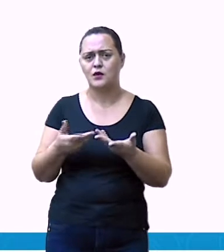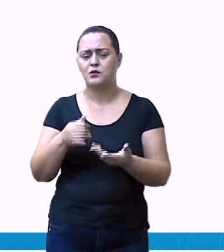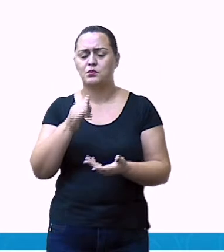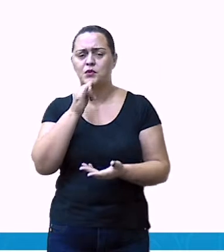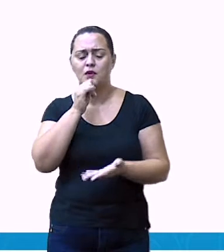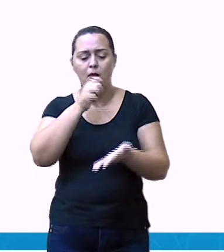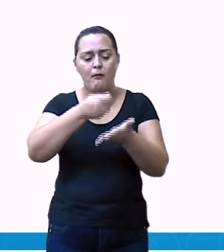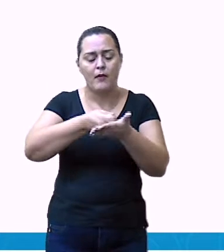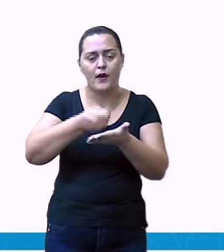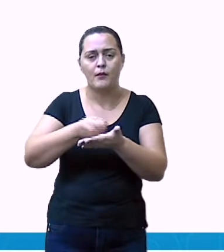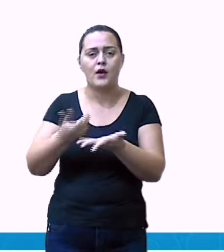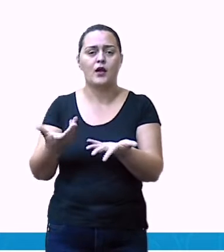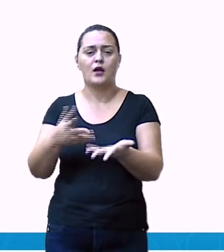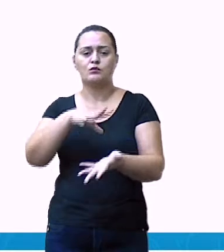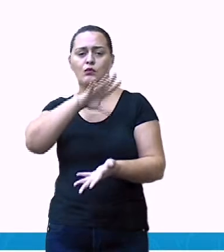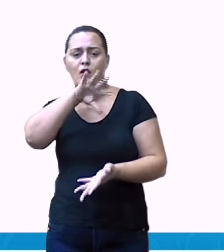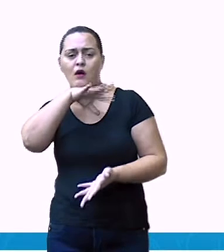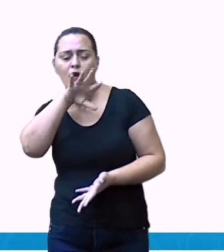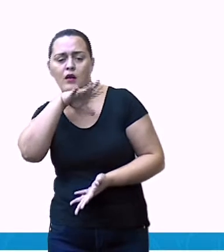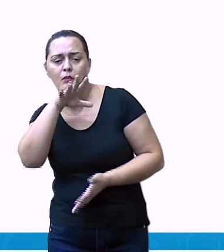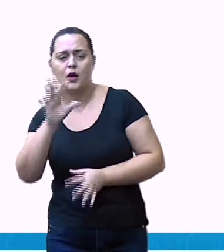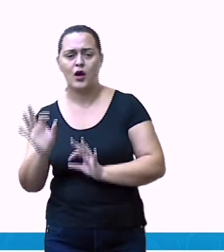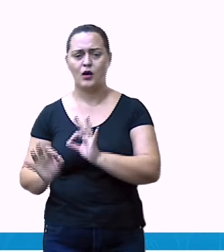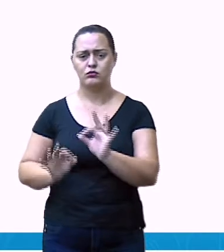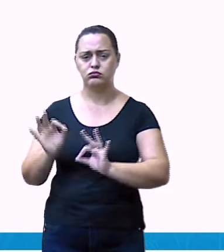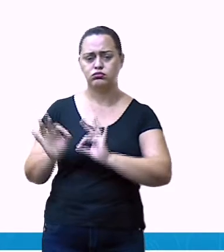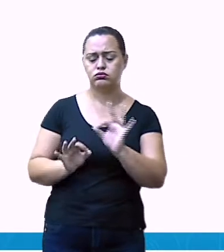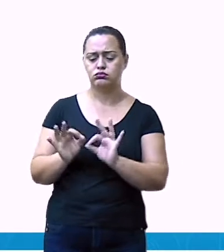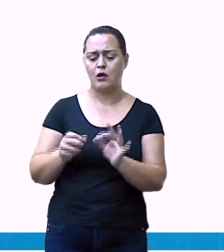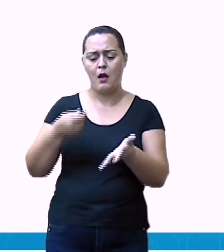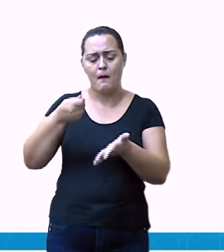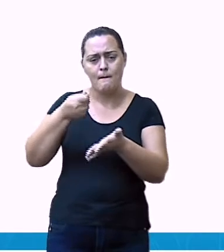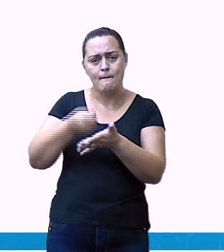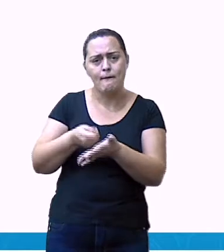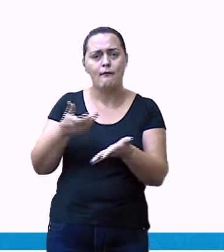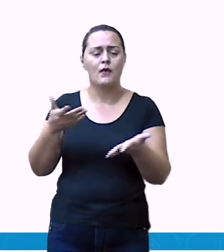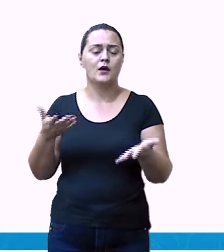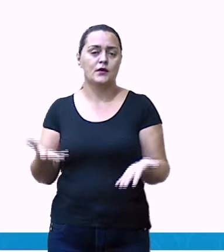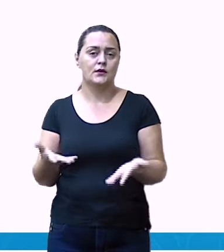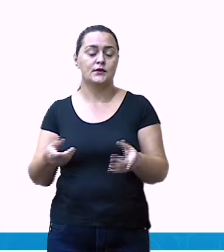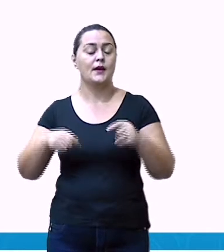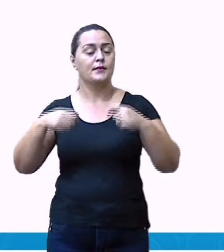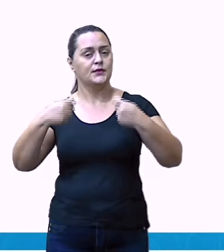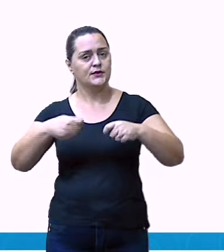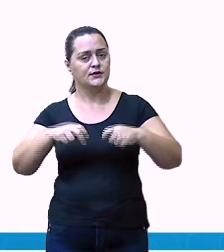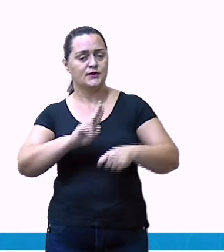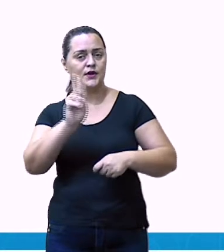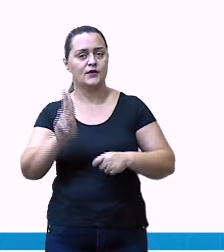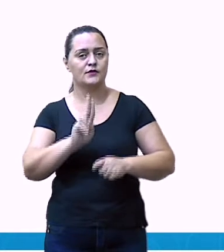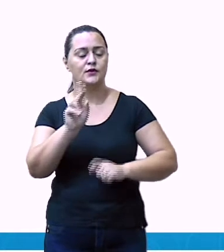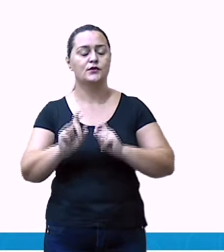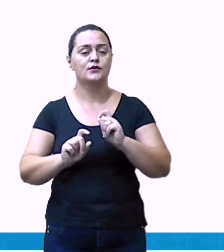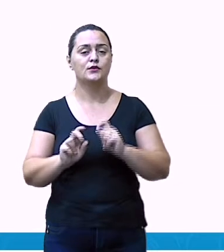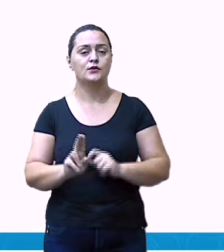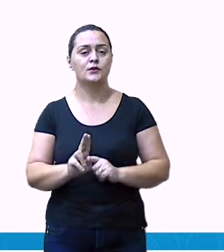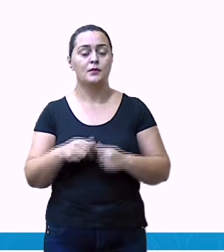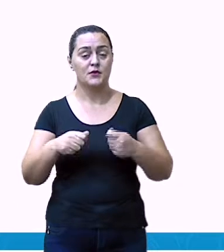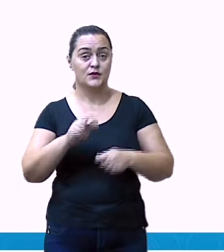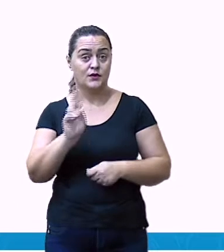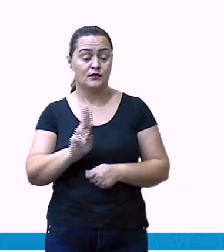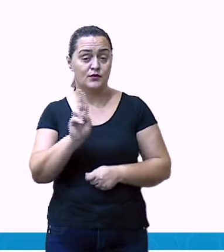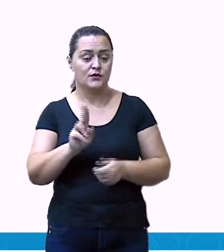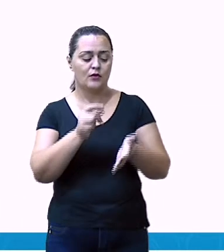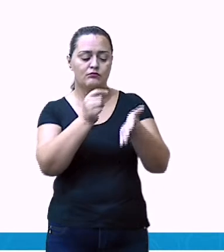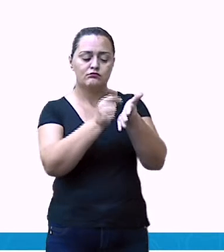E quem são os sumérios? Um povo. Vamos marcar aqui, olha, no nosso glossário. Quem são